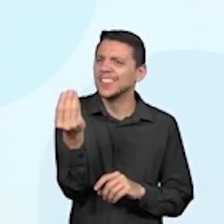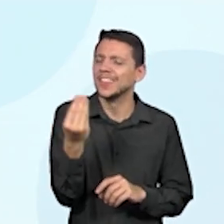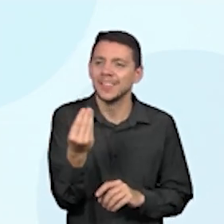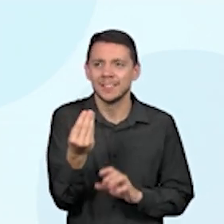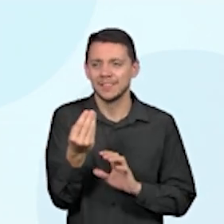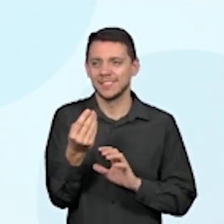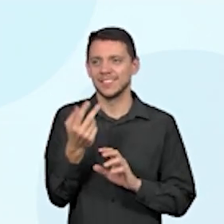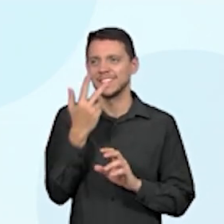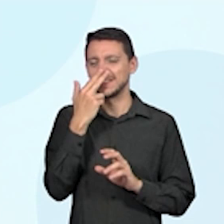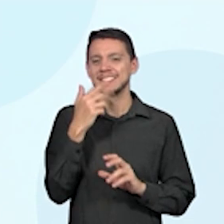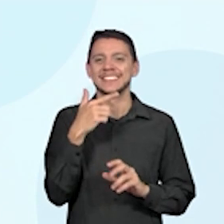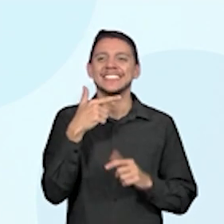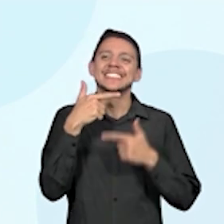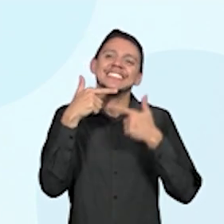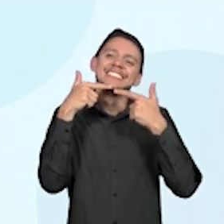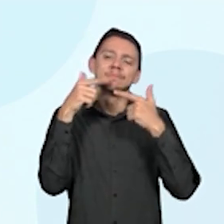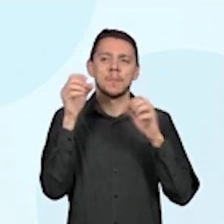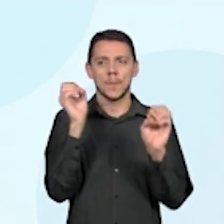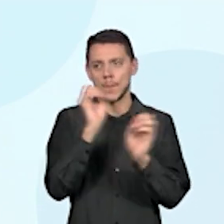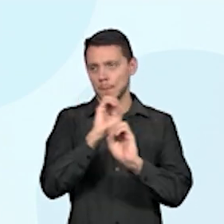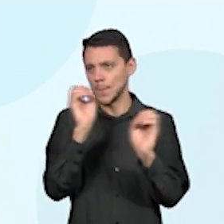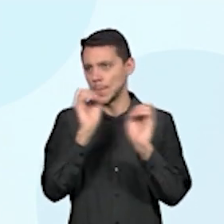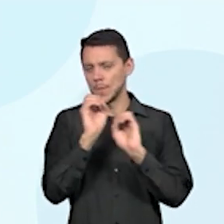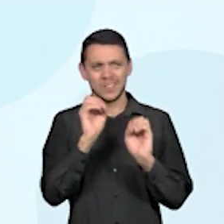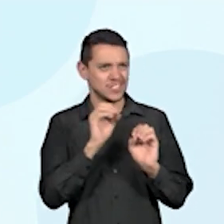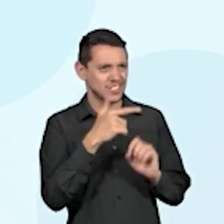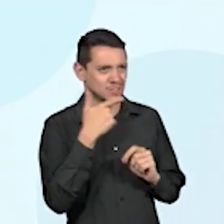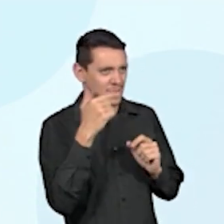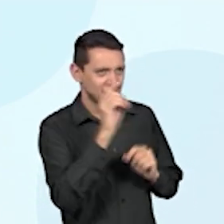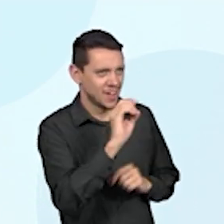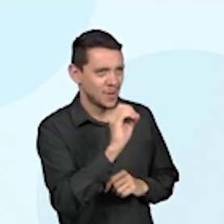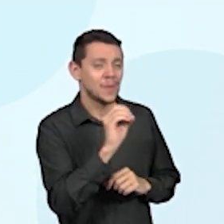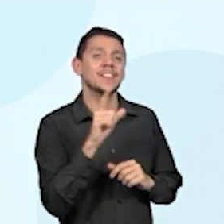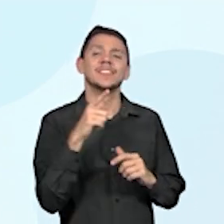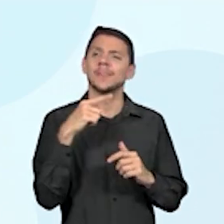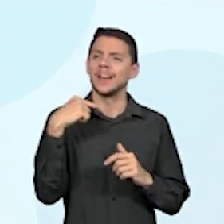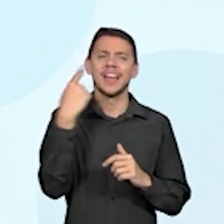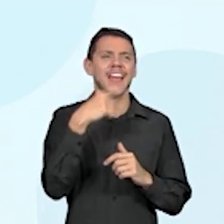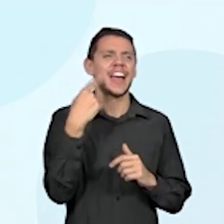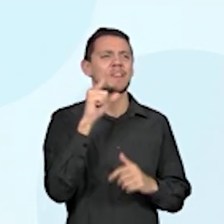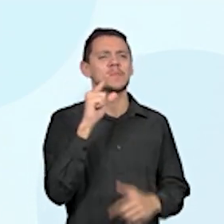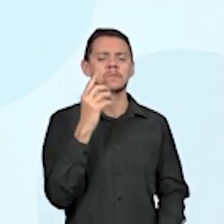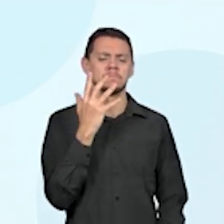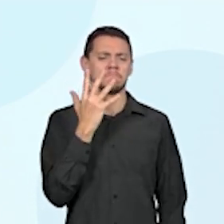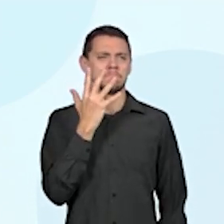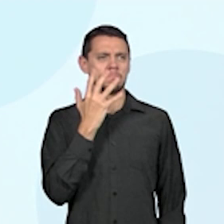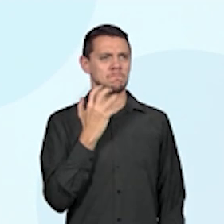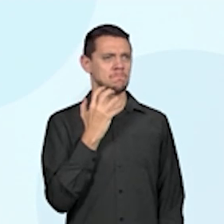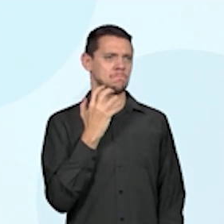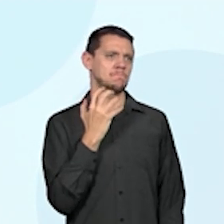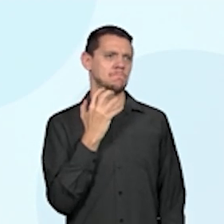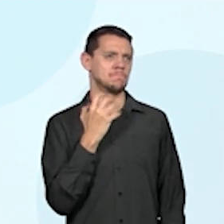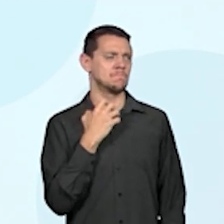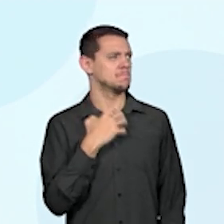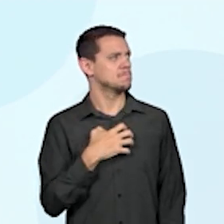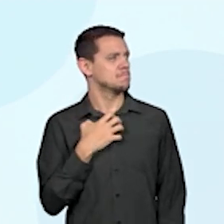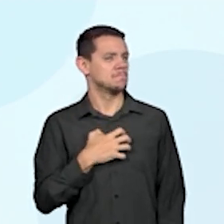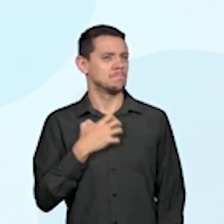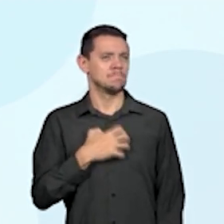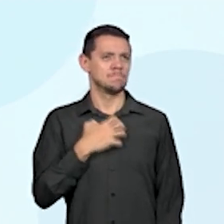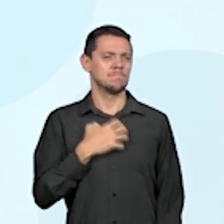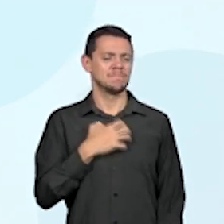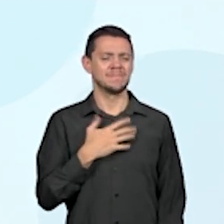estar, por exemplo, sorrindo. Não vai estar sorrindo. Não. A gente vai colocar ele com uma cara até meio aborrecido, não é? Sim. E como assim tem uma pessoa me